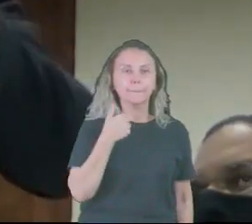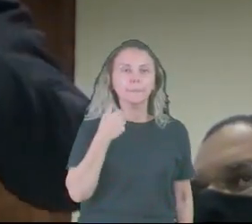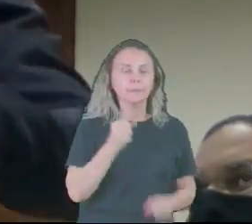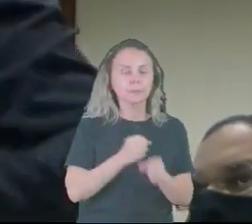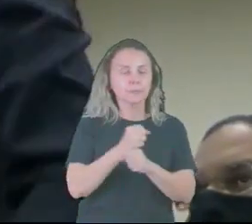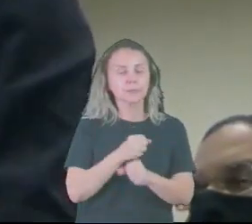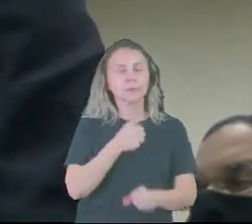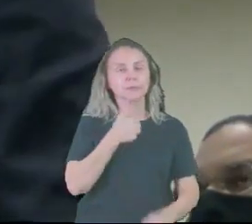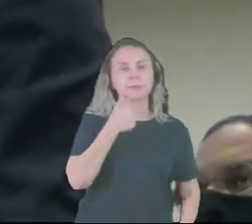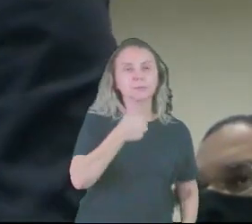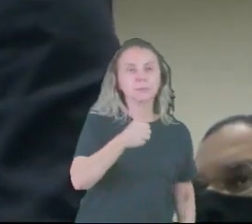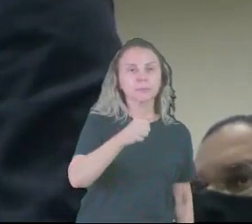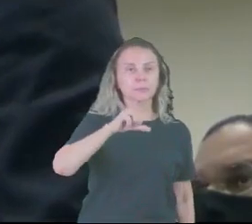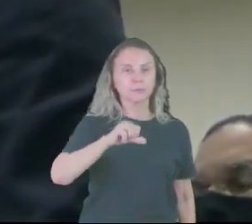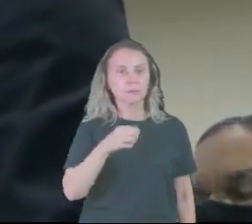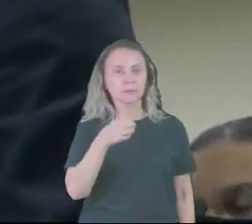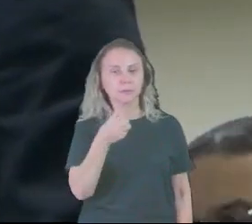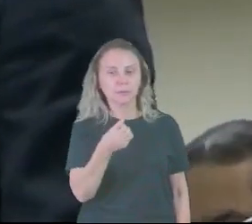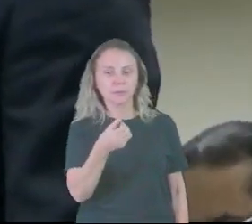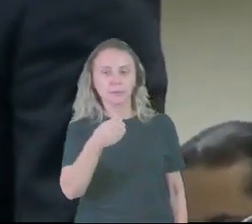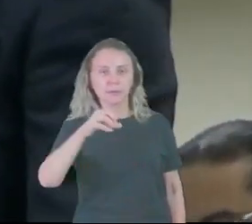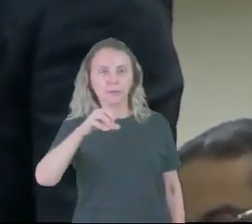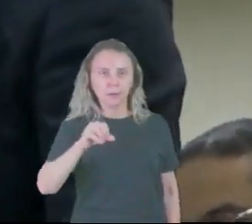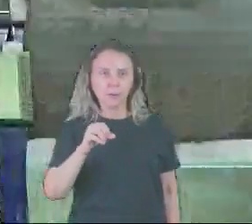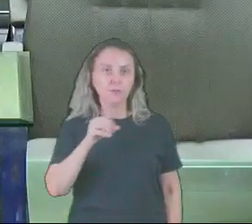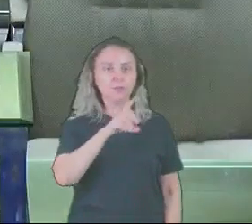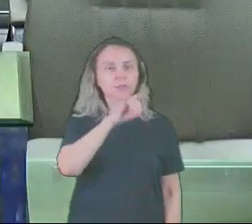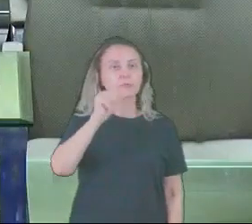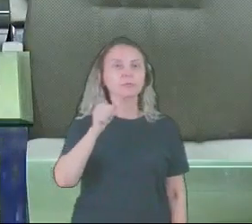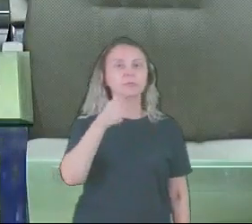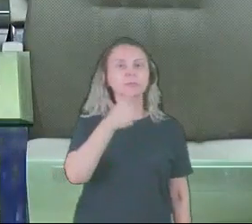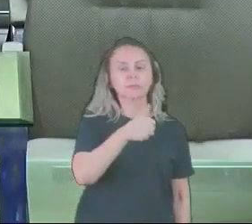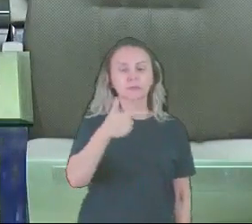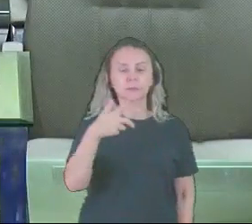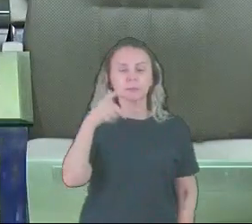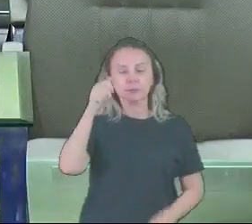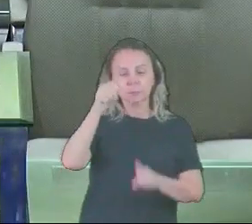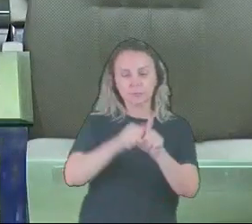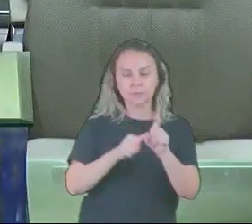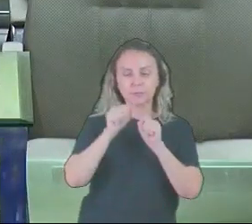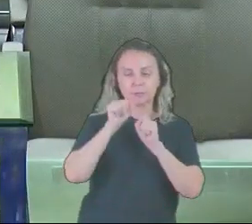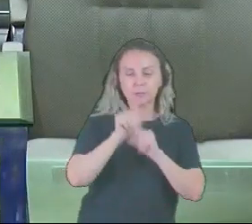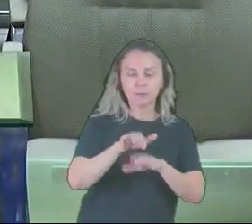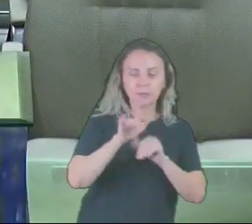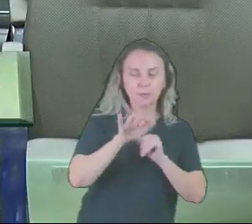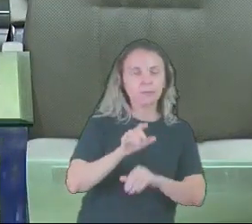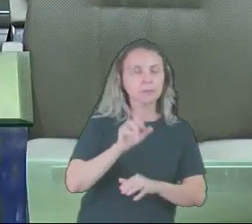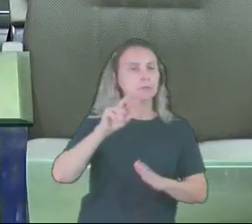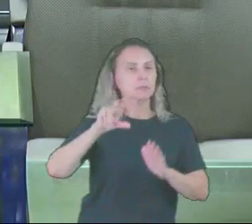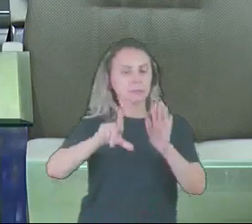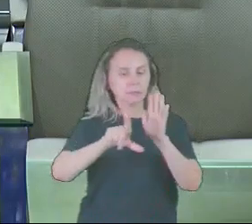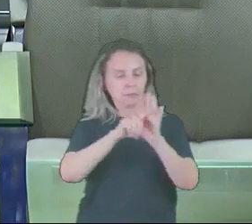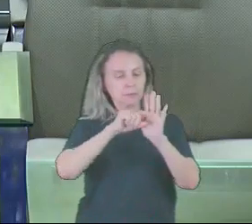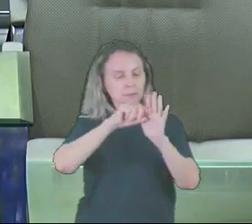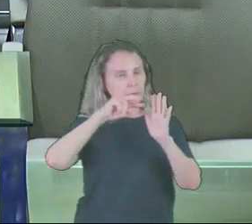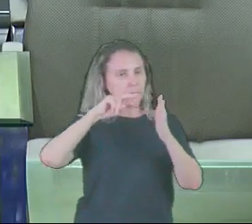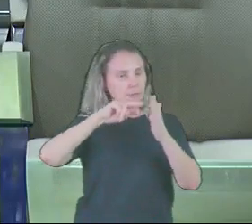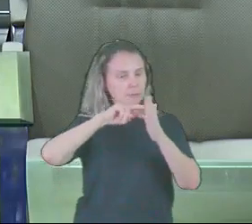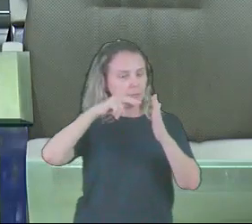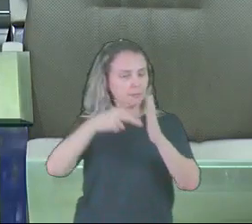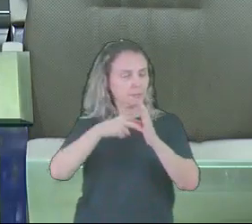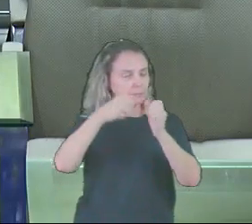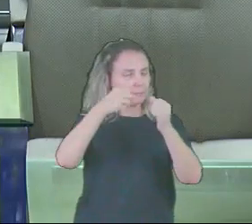1969 no dia doze de Setembro e o decreto dizia é obrigatório agora